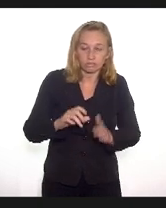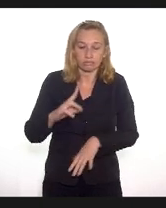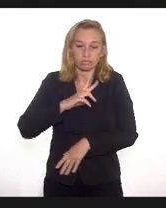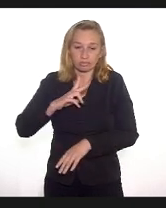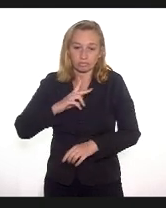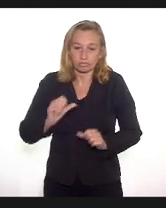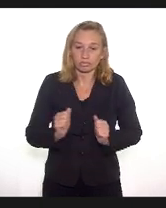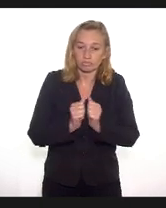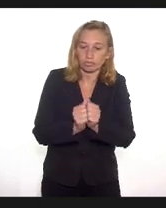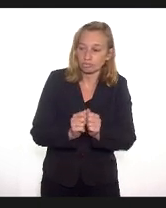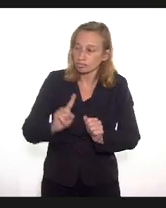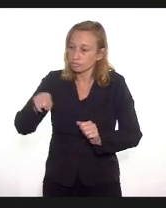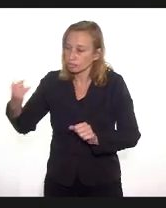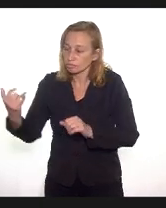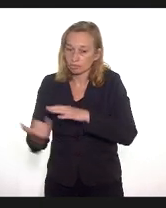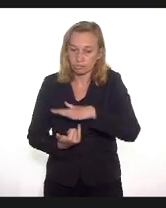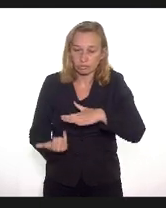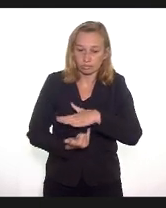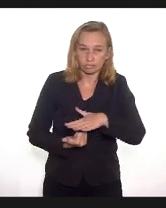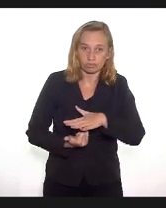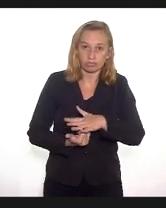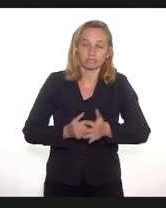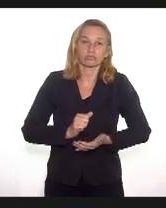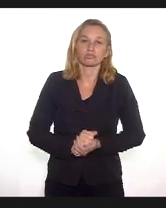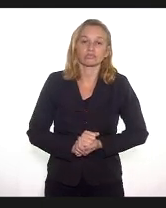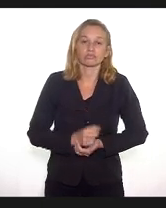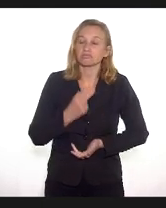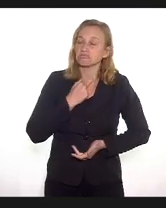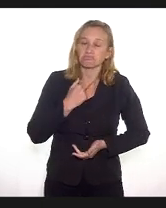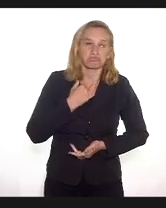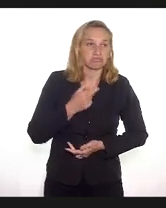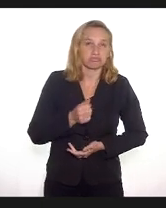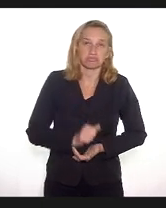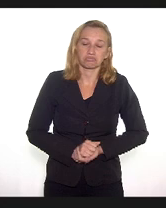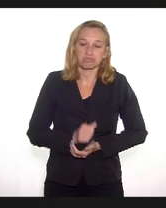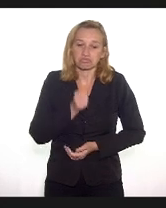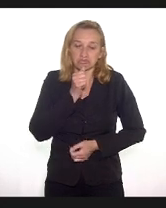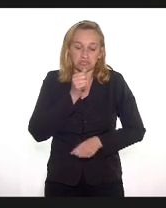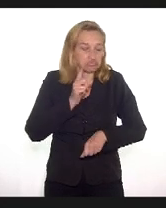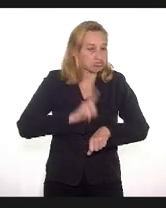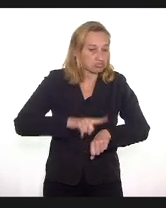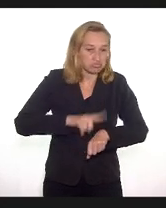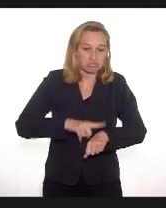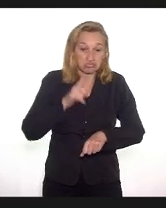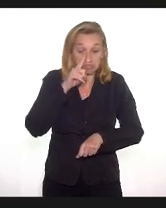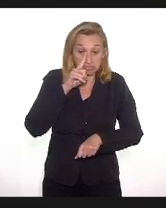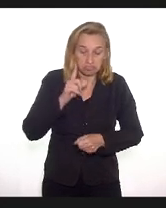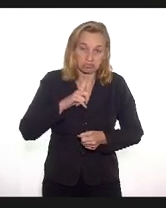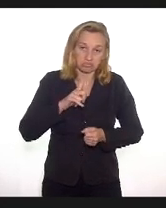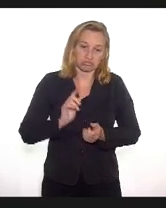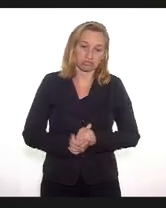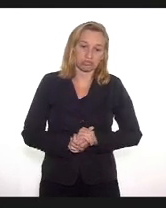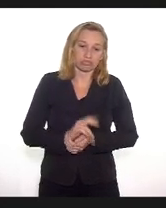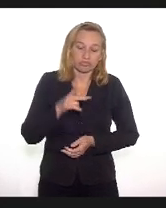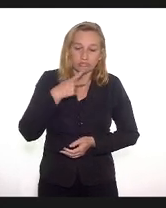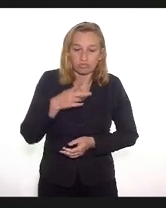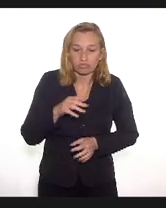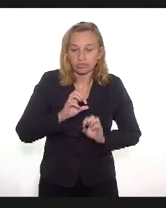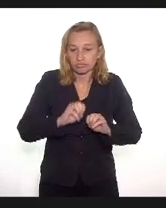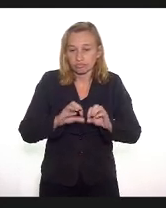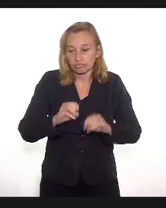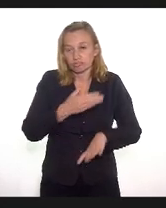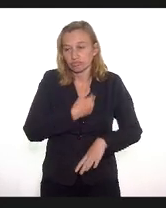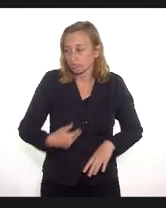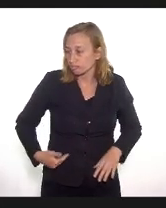com outras instituições, ela não pode, em momento nenhum, correr riscos. Nós estamos falando de educação